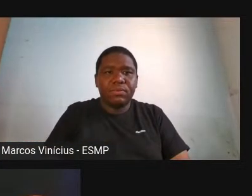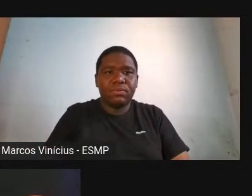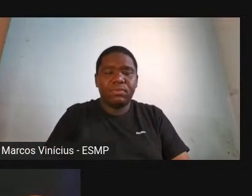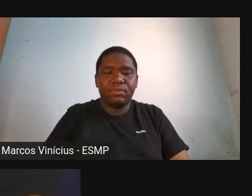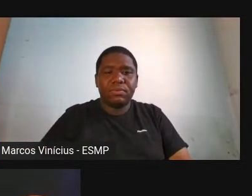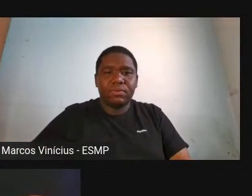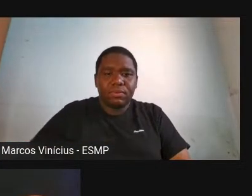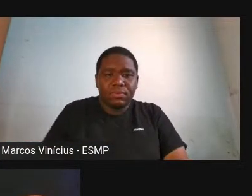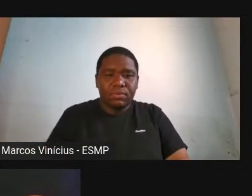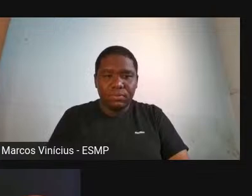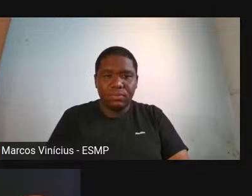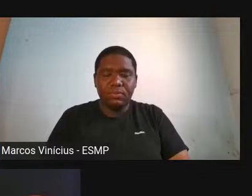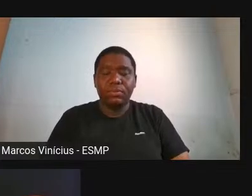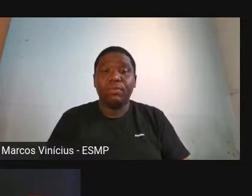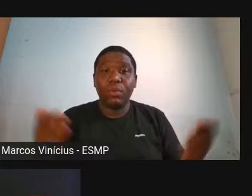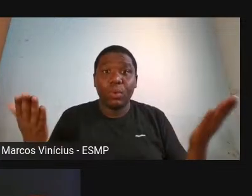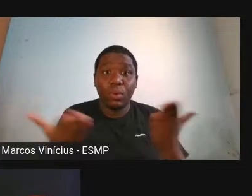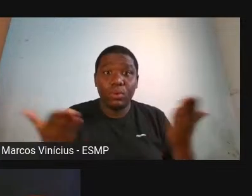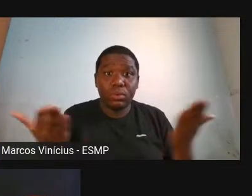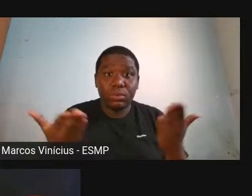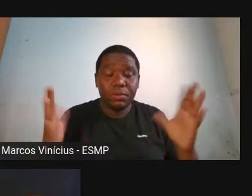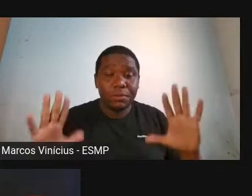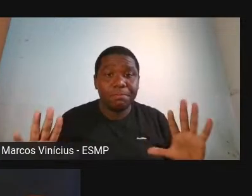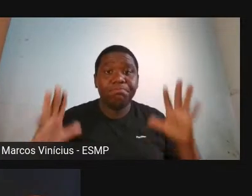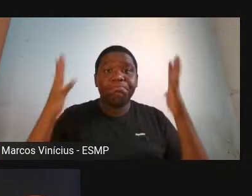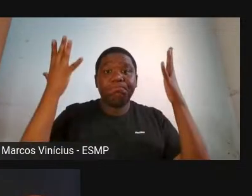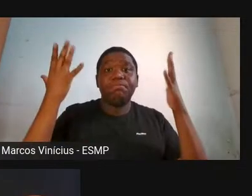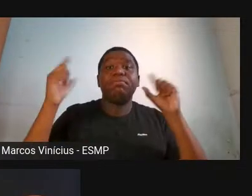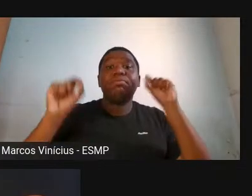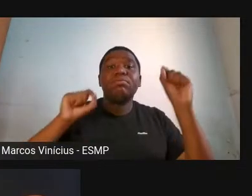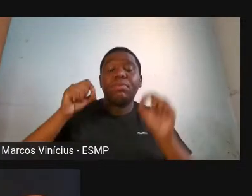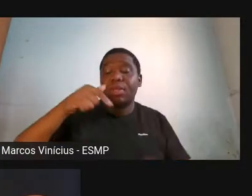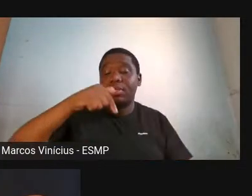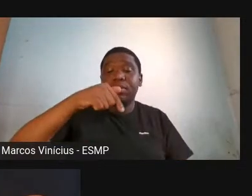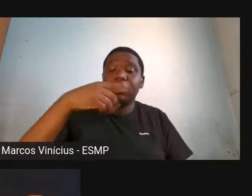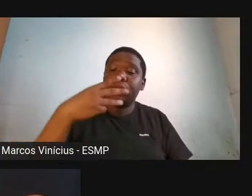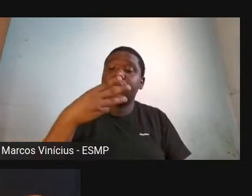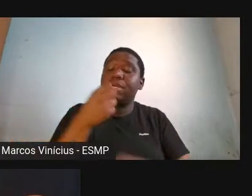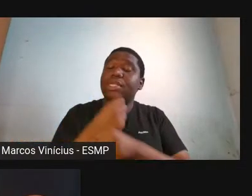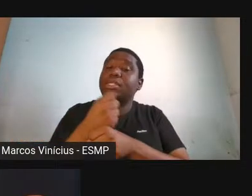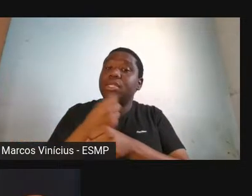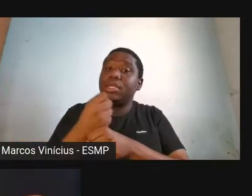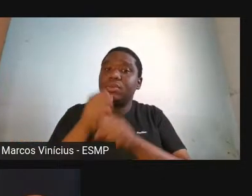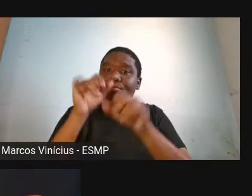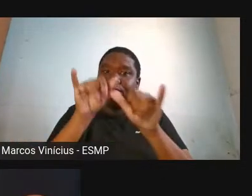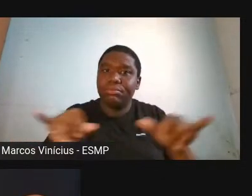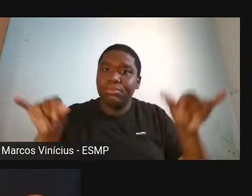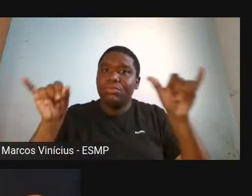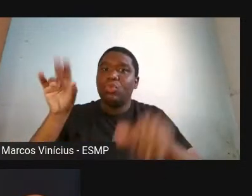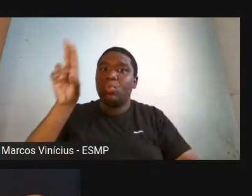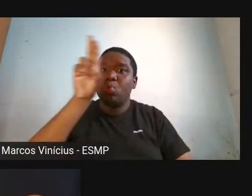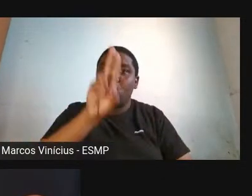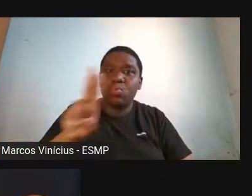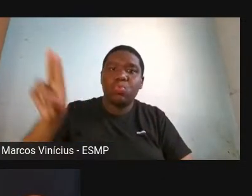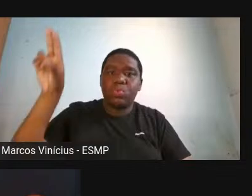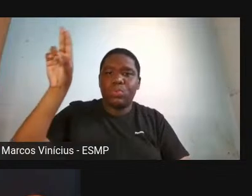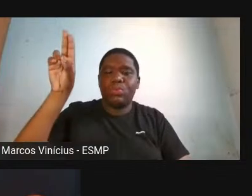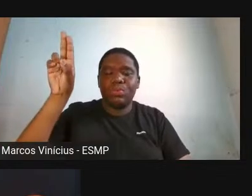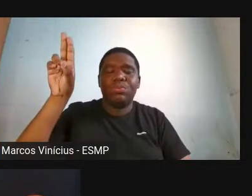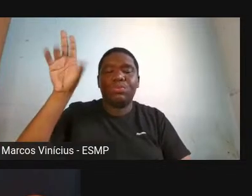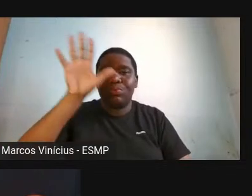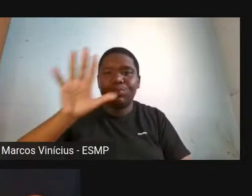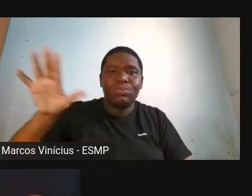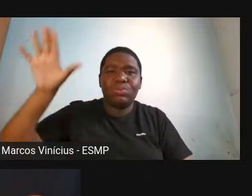Hoje celebra-se 73 anos da Declaração Universal dos Direitos Humanos. Lembrando